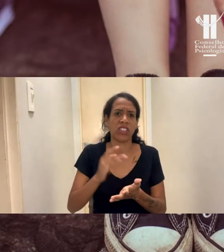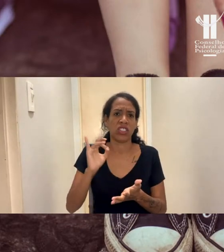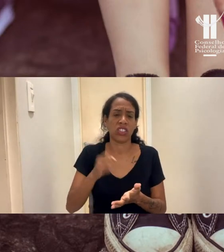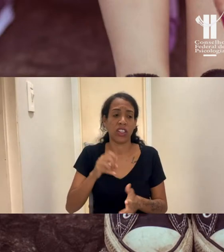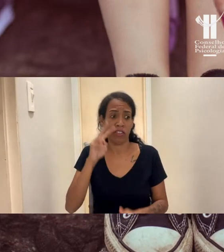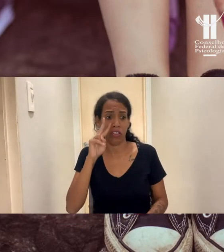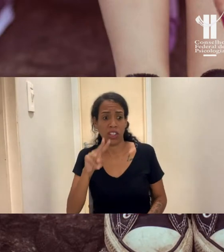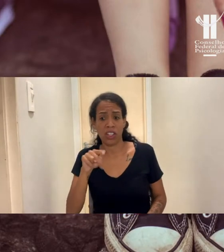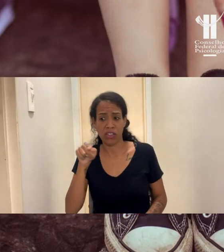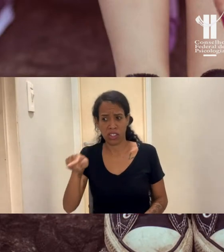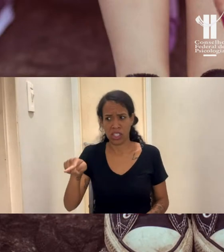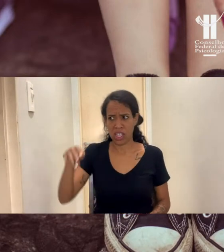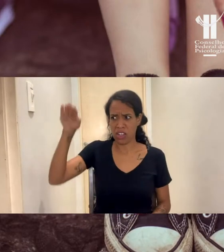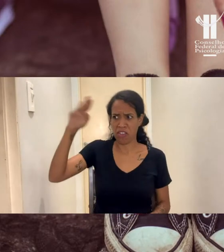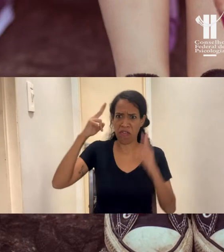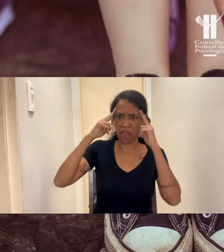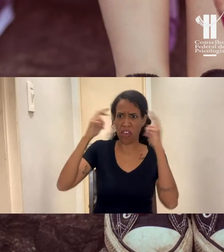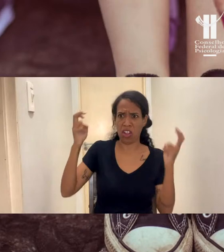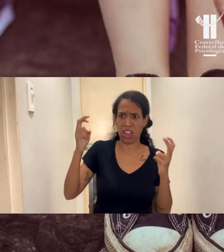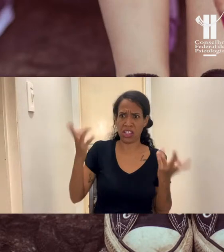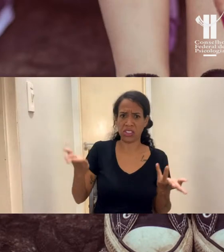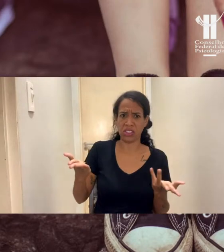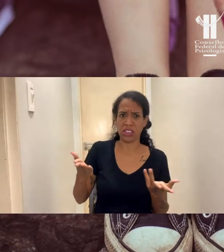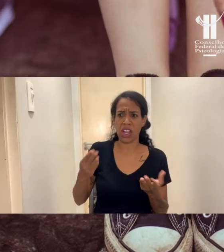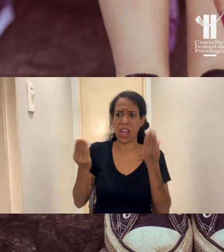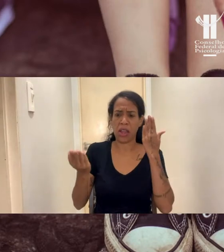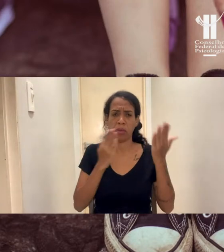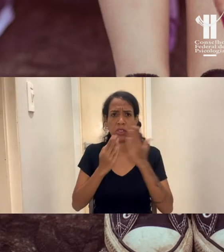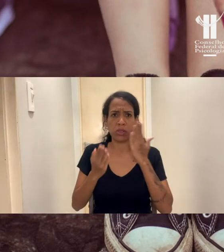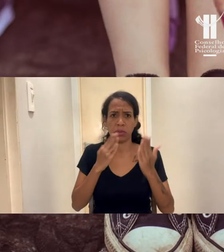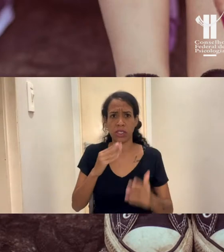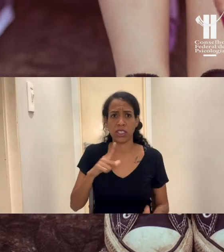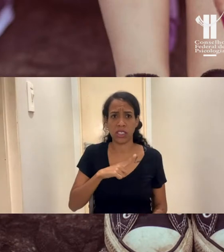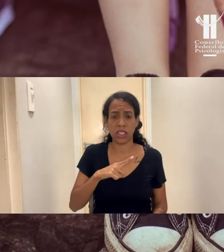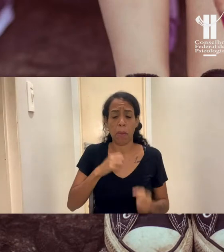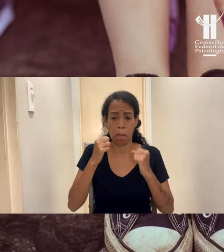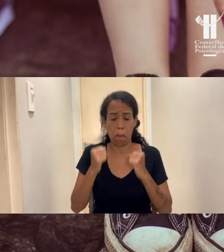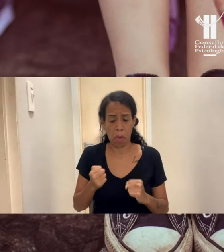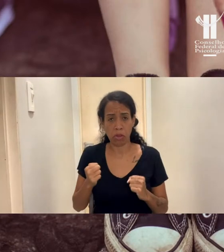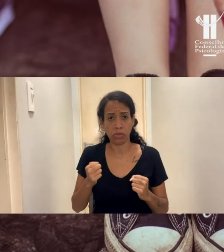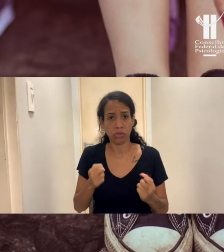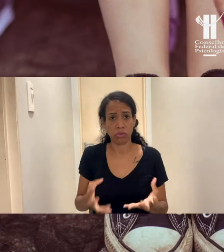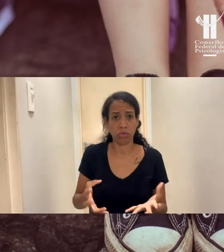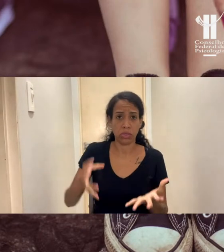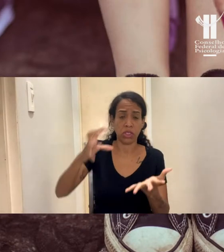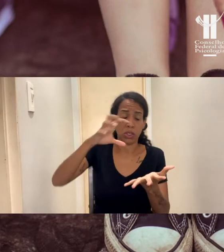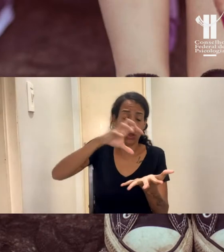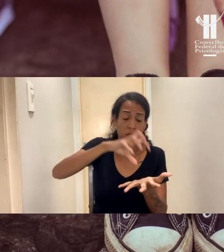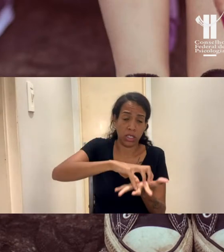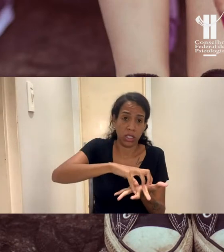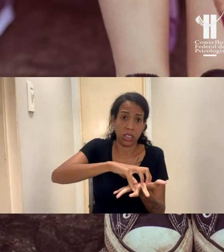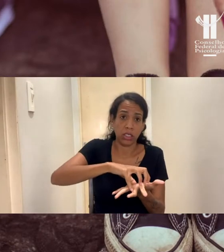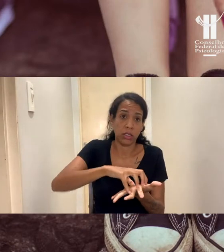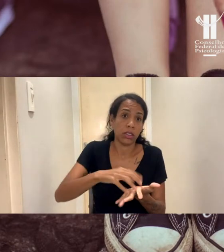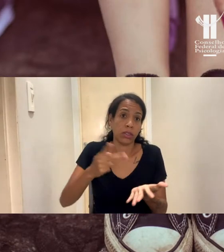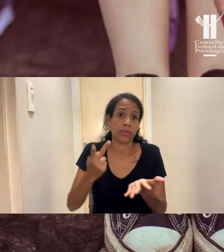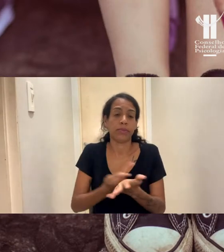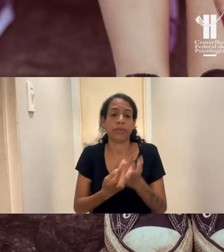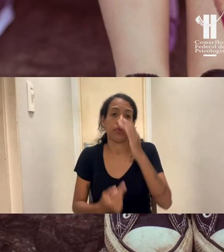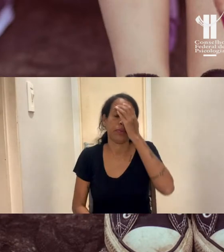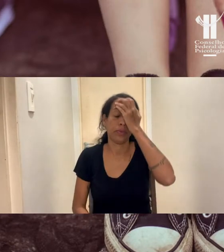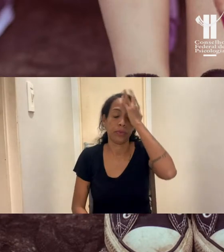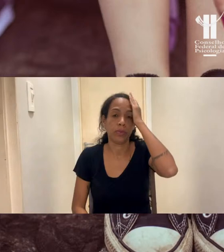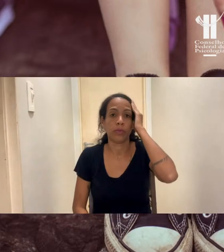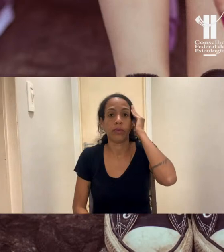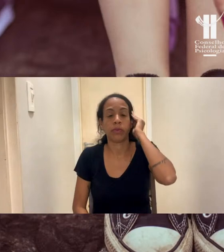como adolescentes violentos, e o quanto a psicologia tem e pode contribuir, né, nessas situações.